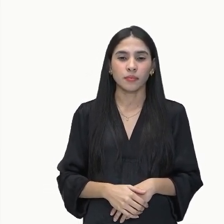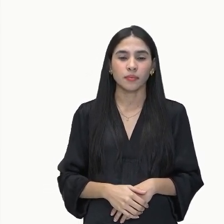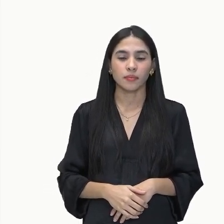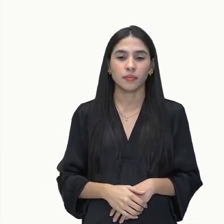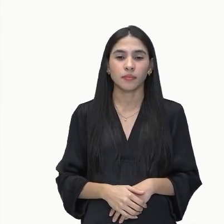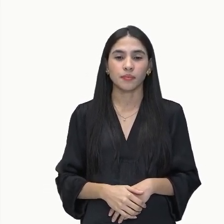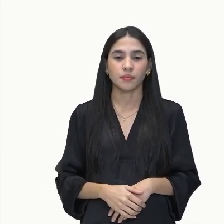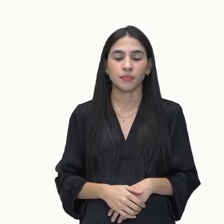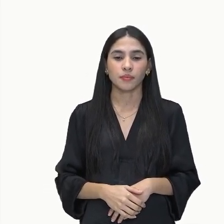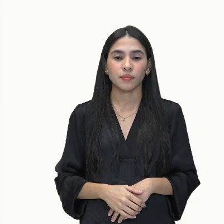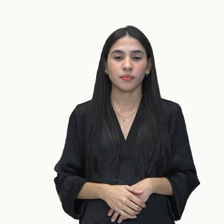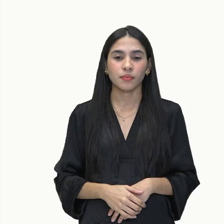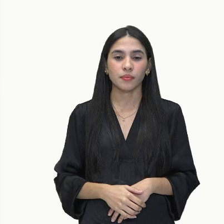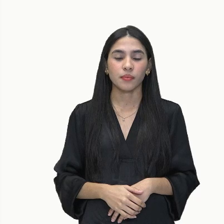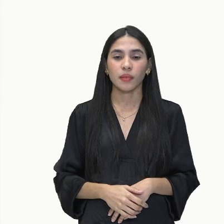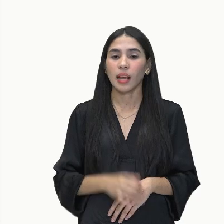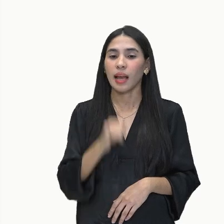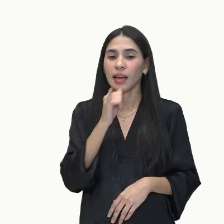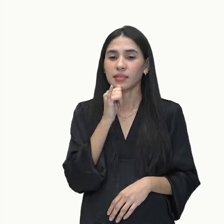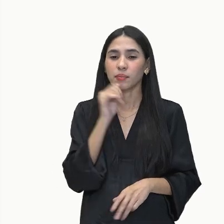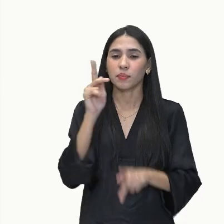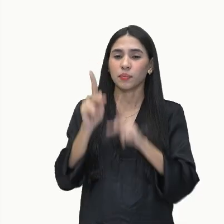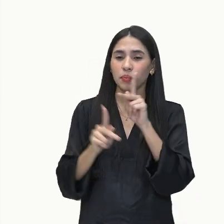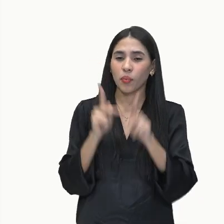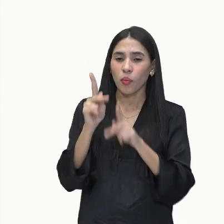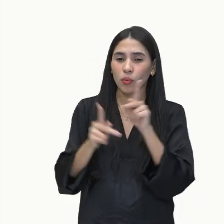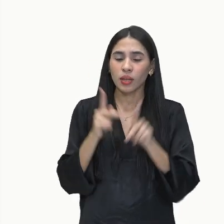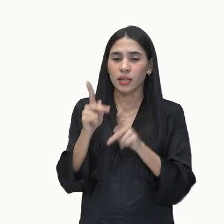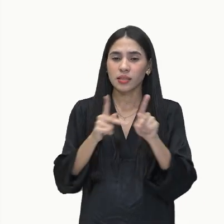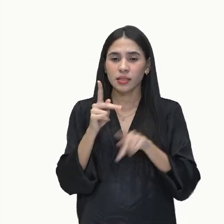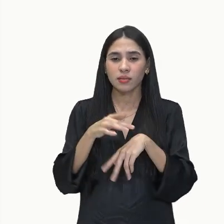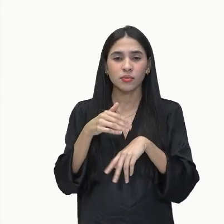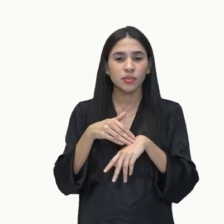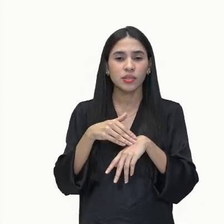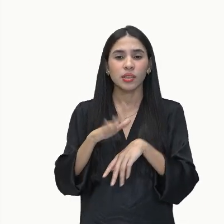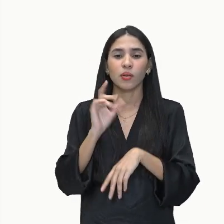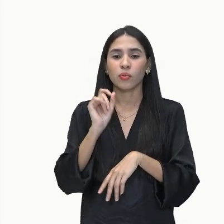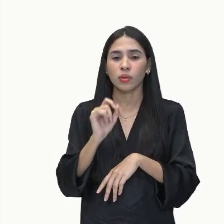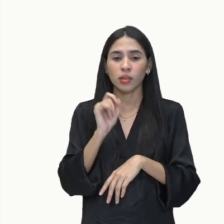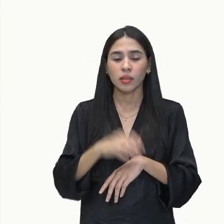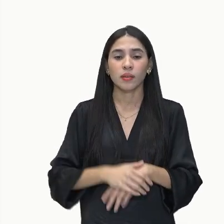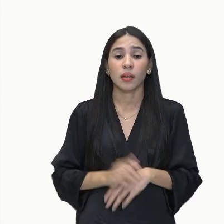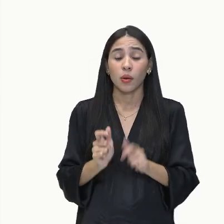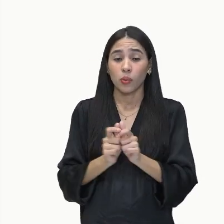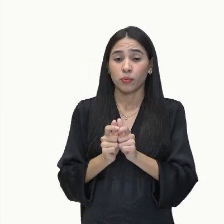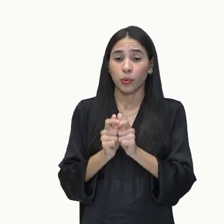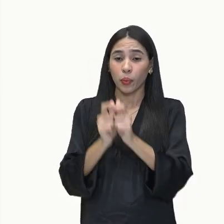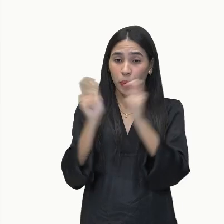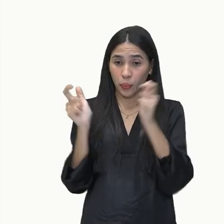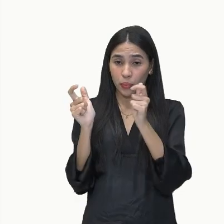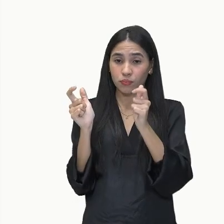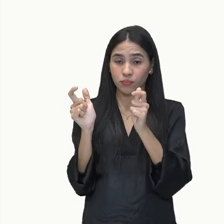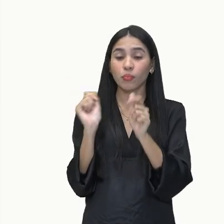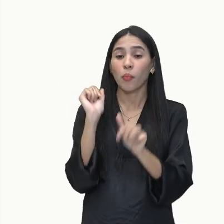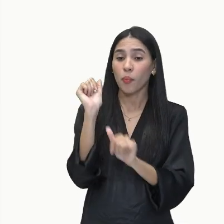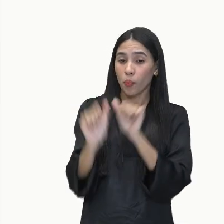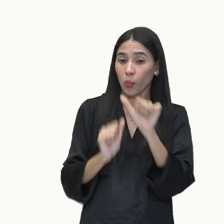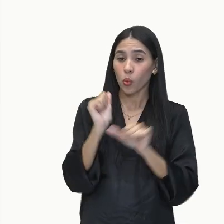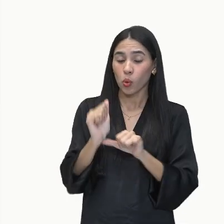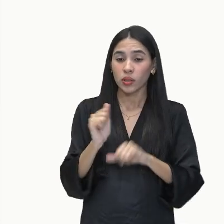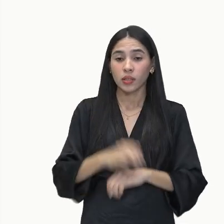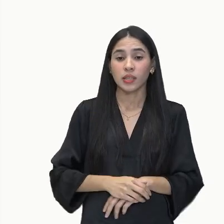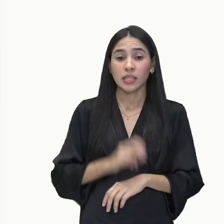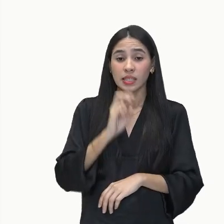Com uma população urbana que já aqui ela já aumenta, né? Ela está acima de